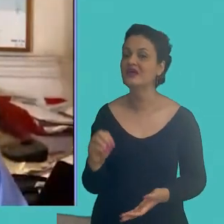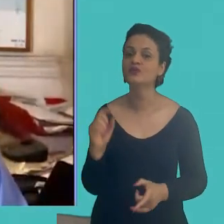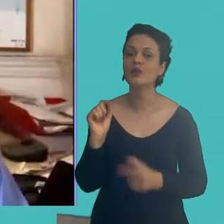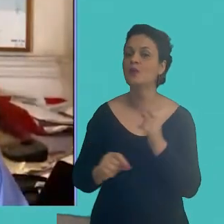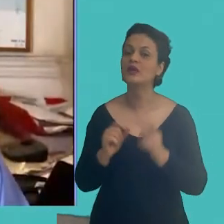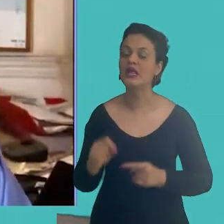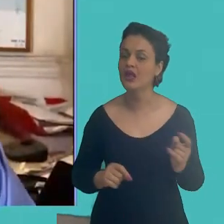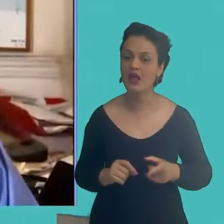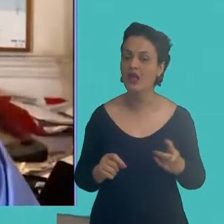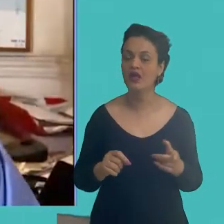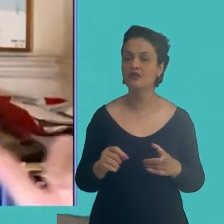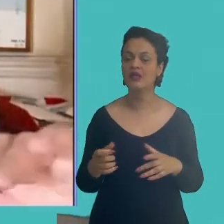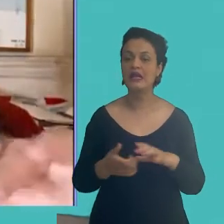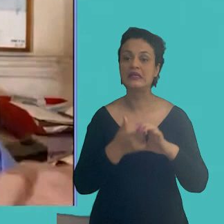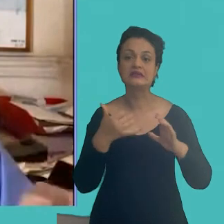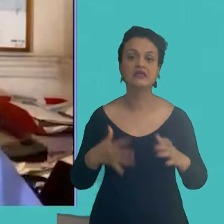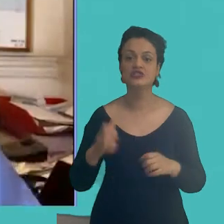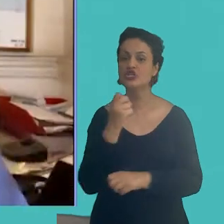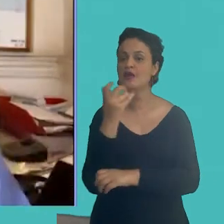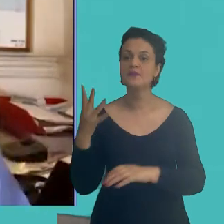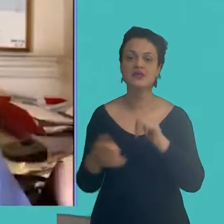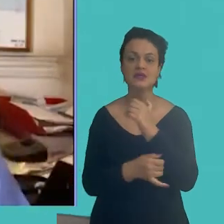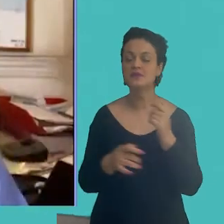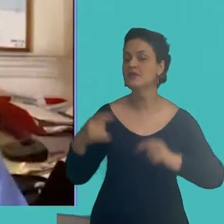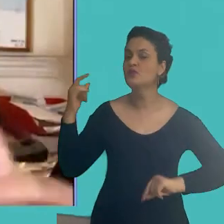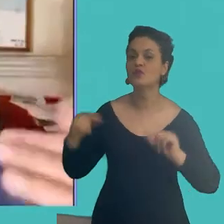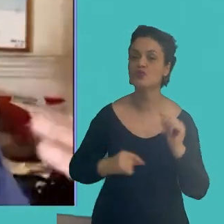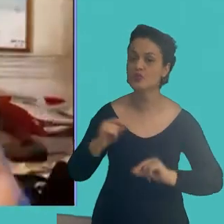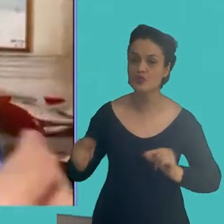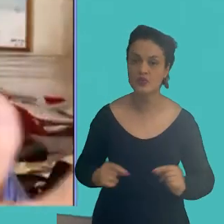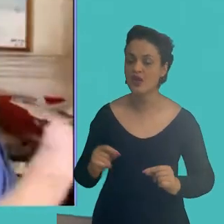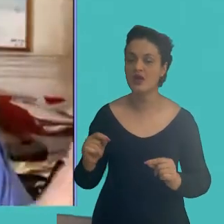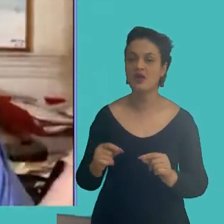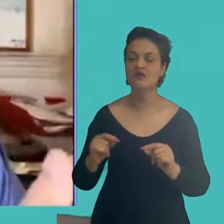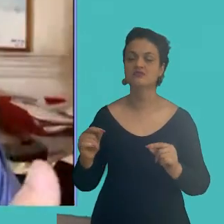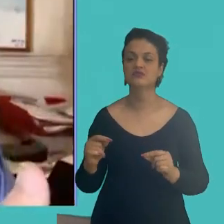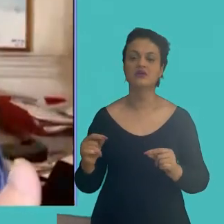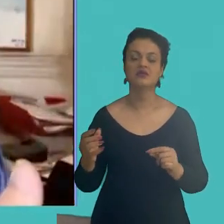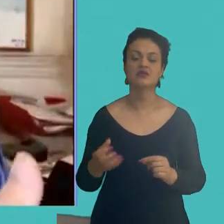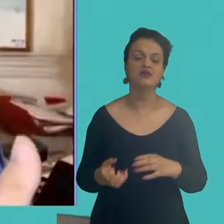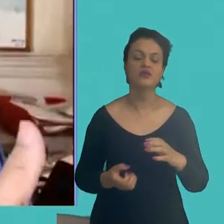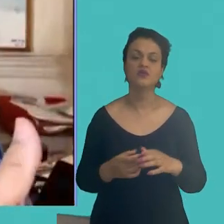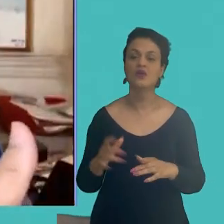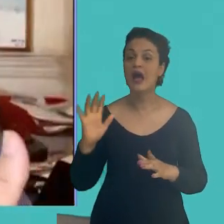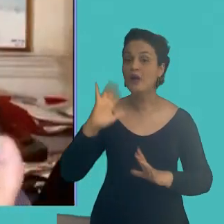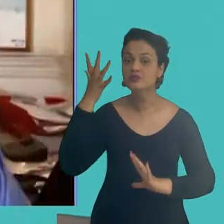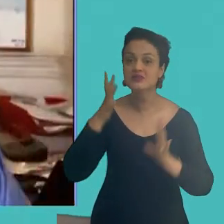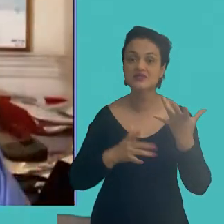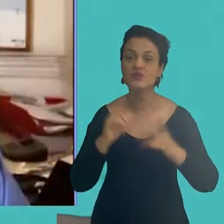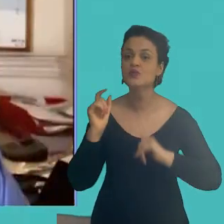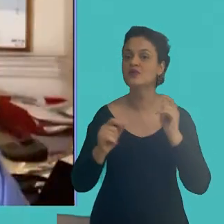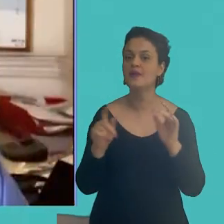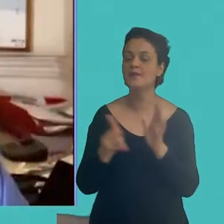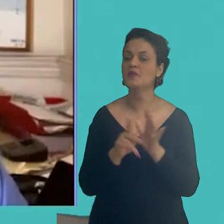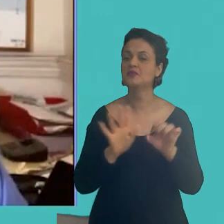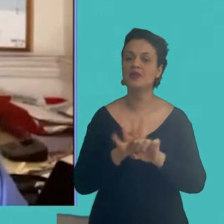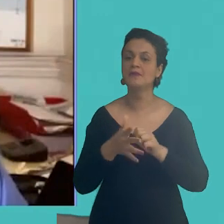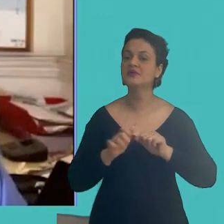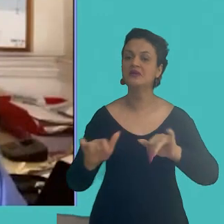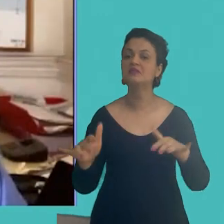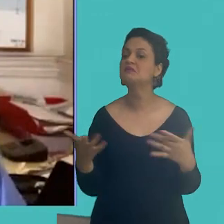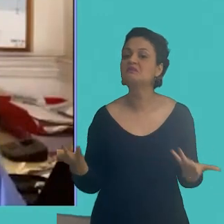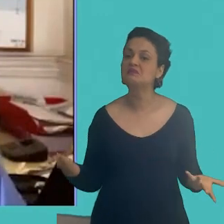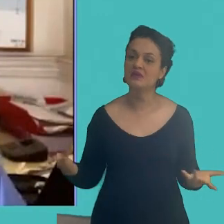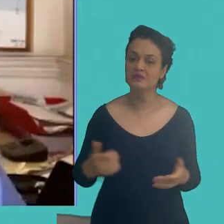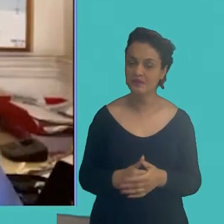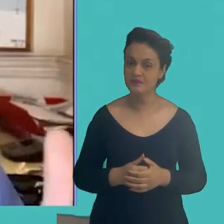pandemia, sequer sobre o que é a origem e a consequência da pandemia. Então, num debate